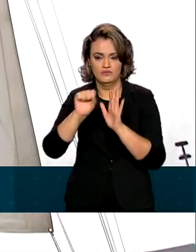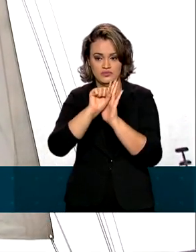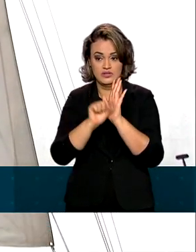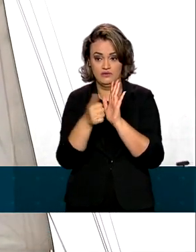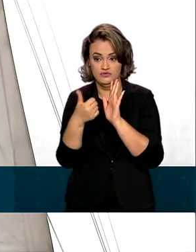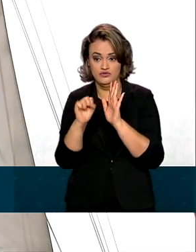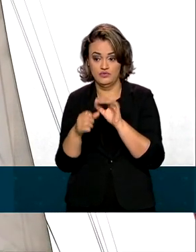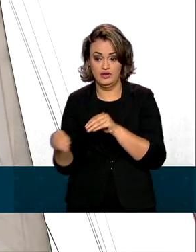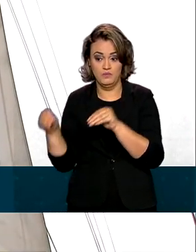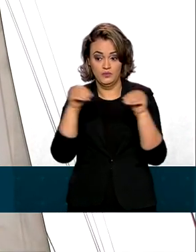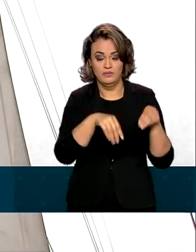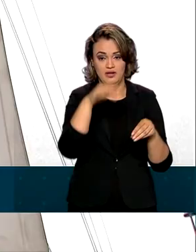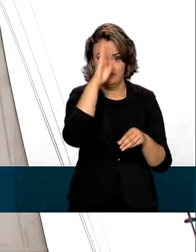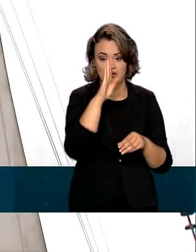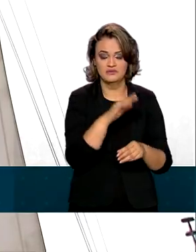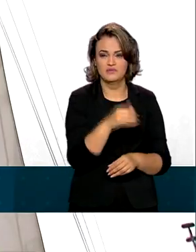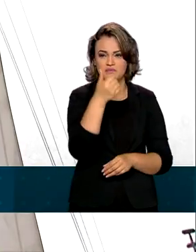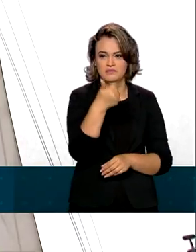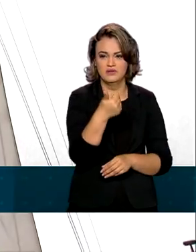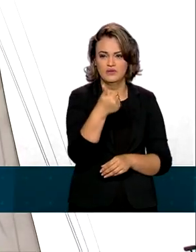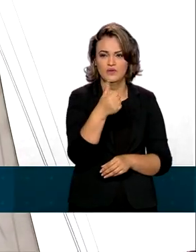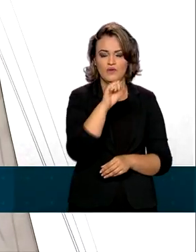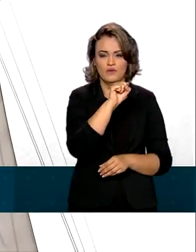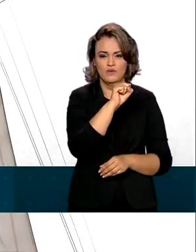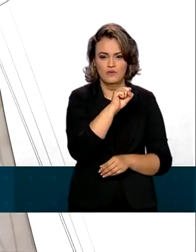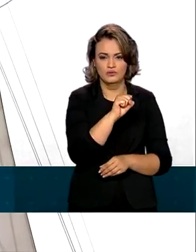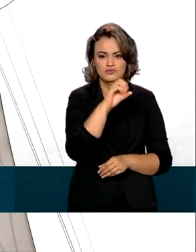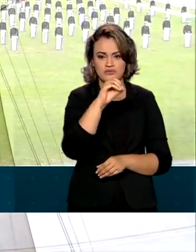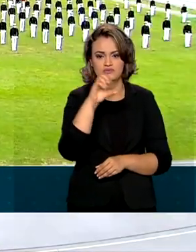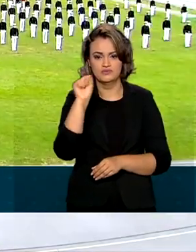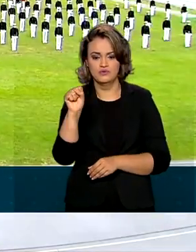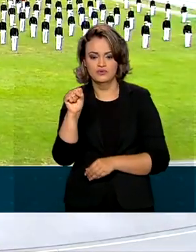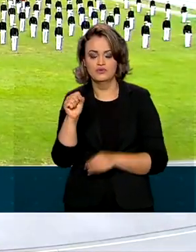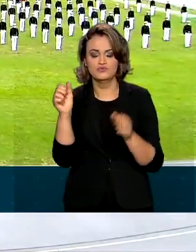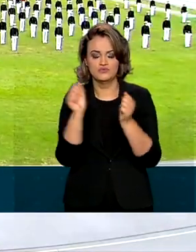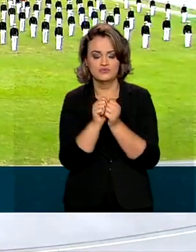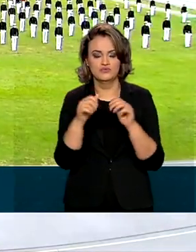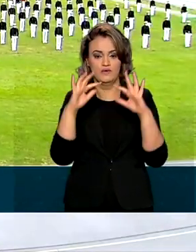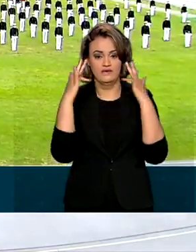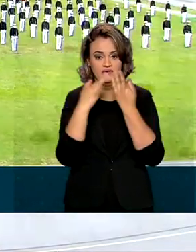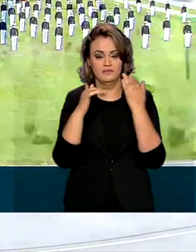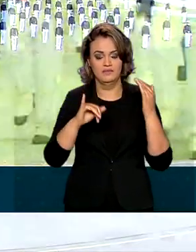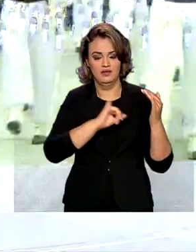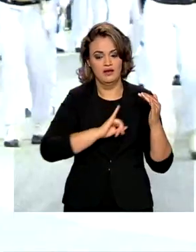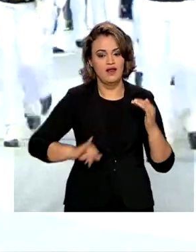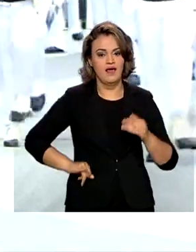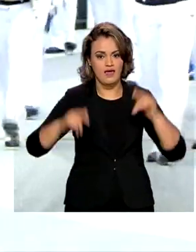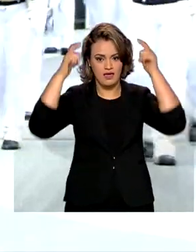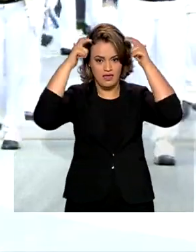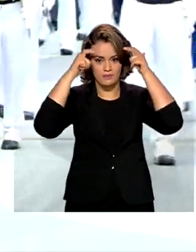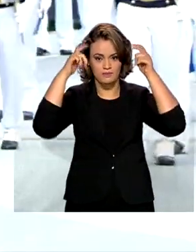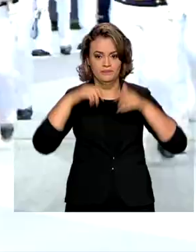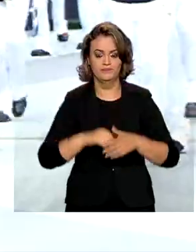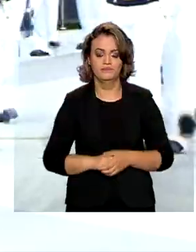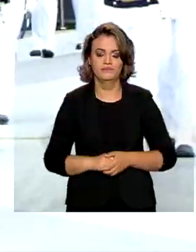transferida para cá em 1808 junto com a chegada da família real Portuguesa